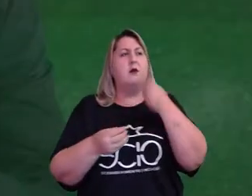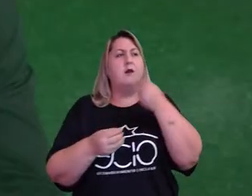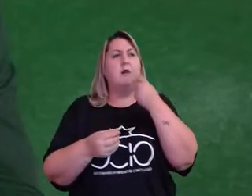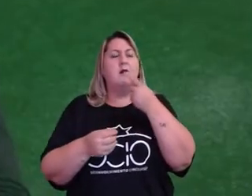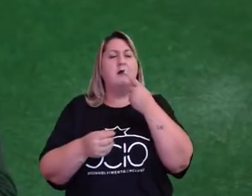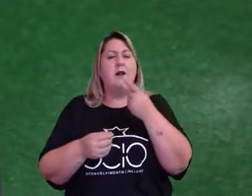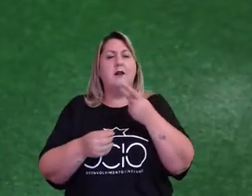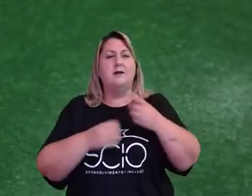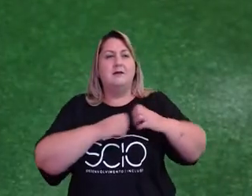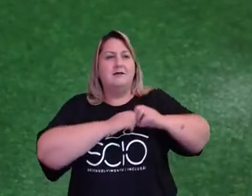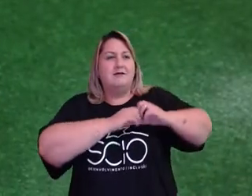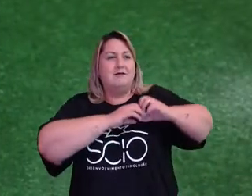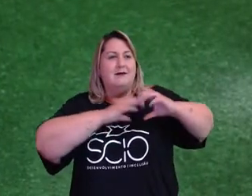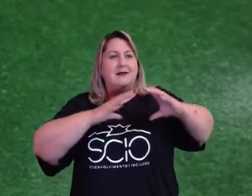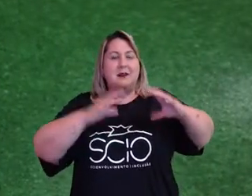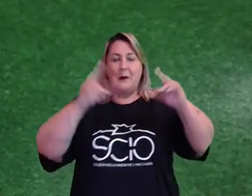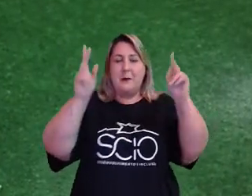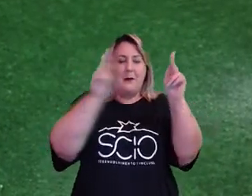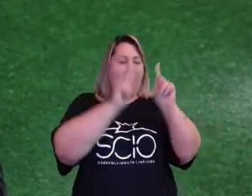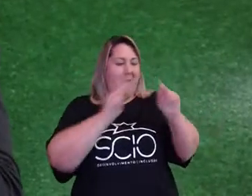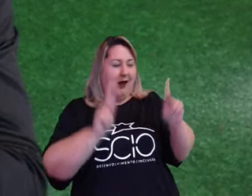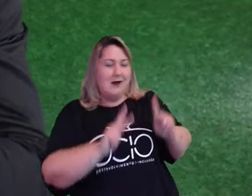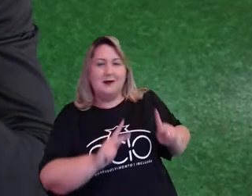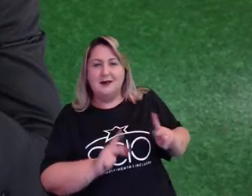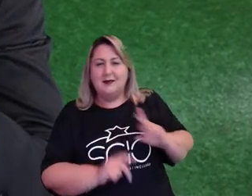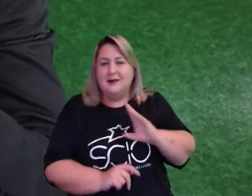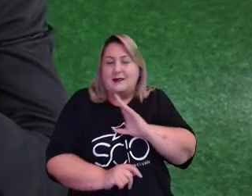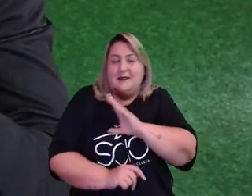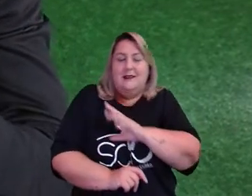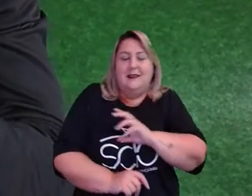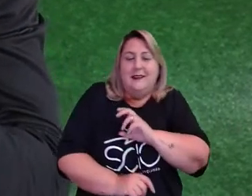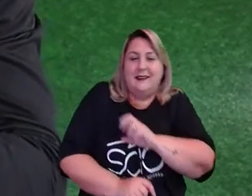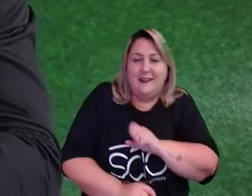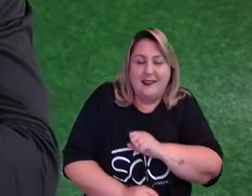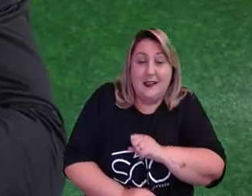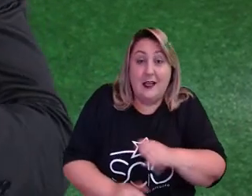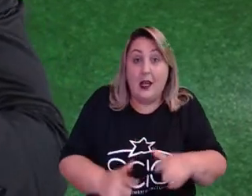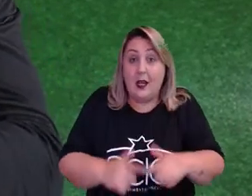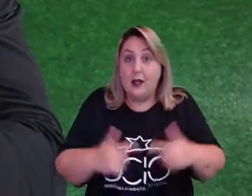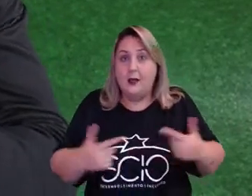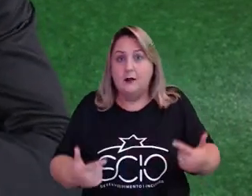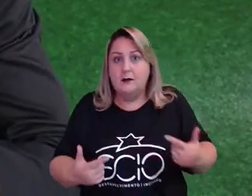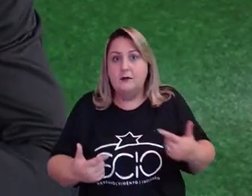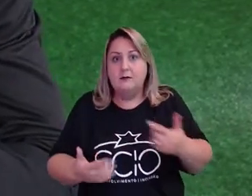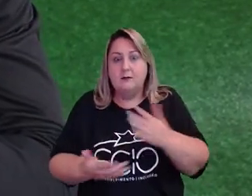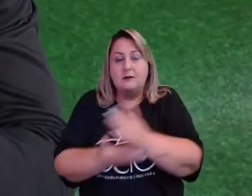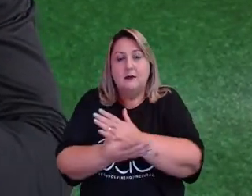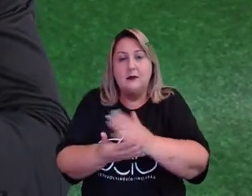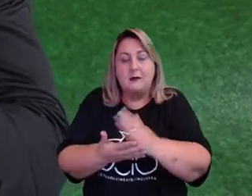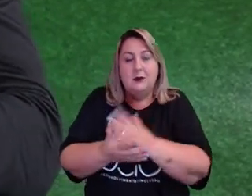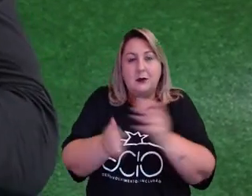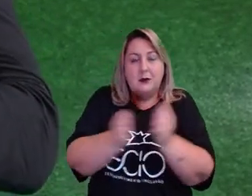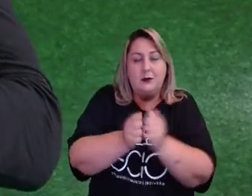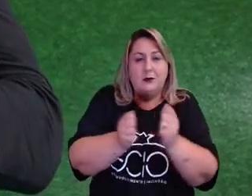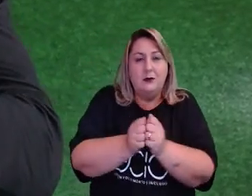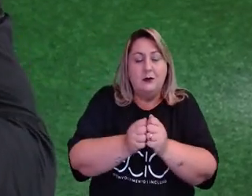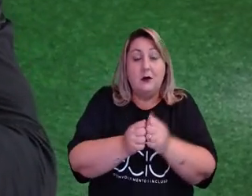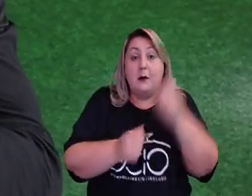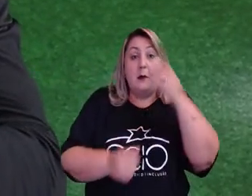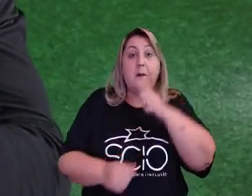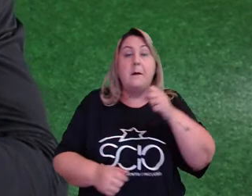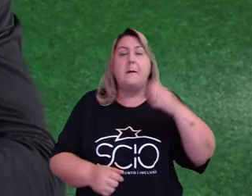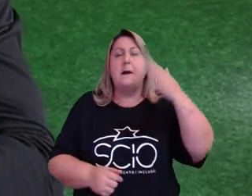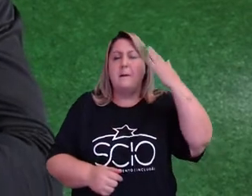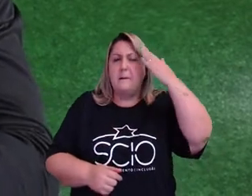com o coração, falando de paz, de amor. E eu tenho o privilégio de estar dividindo esse palco com um dos